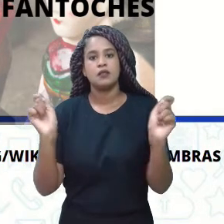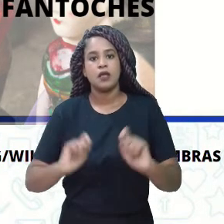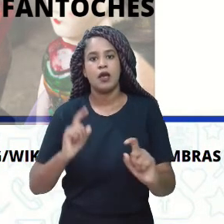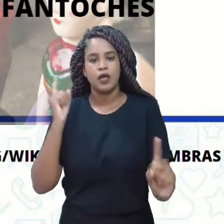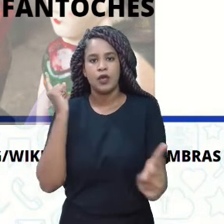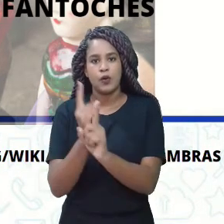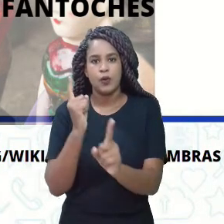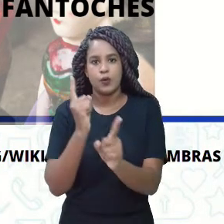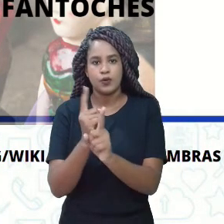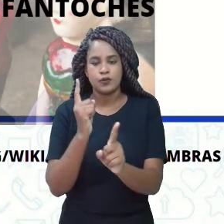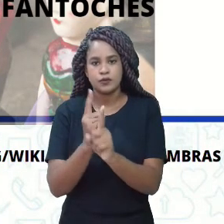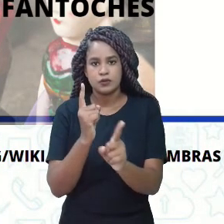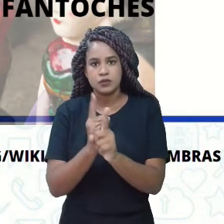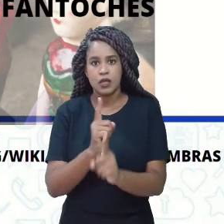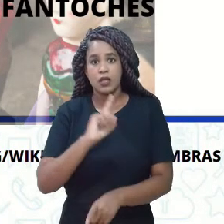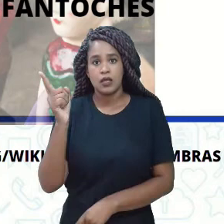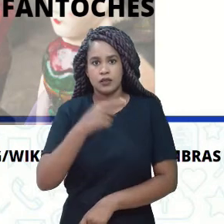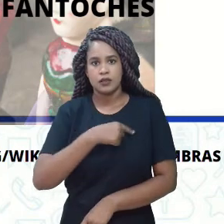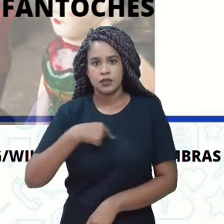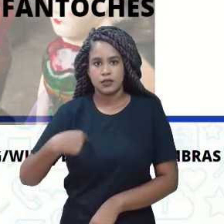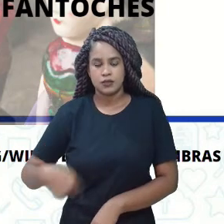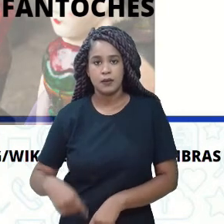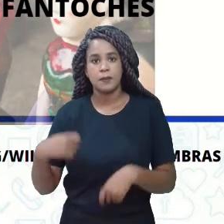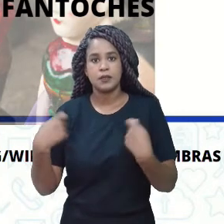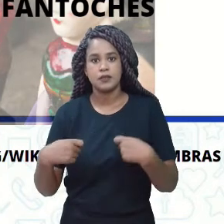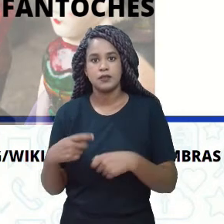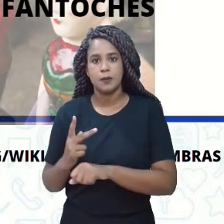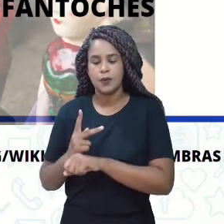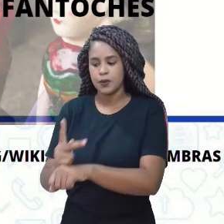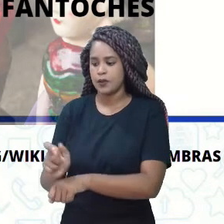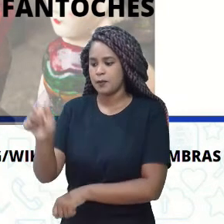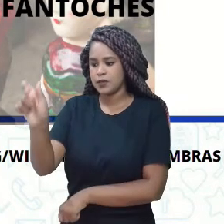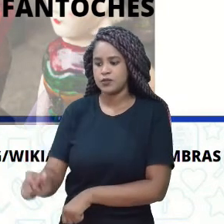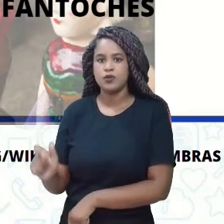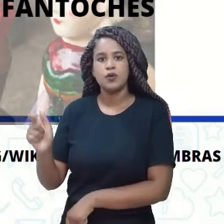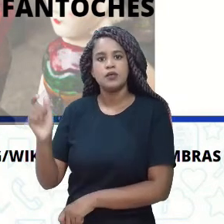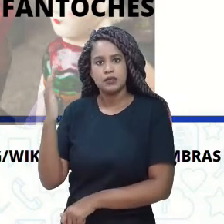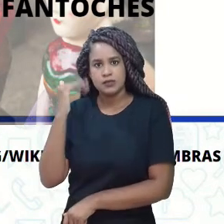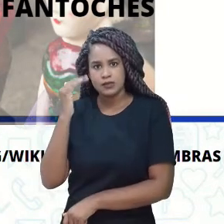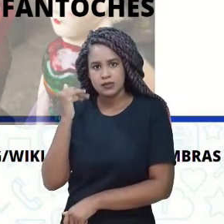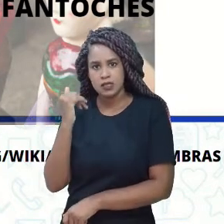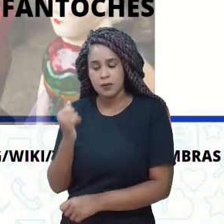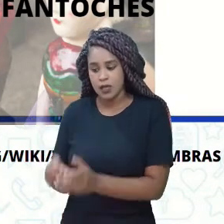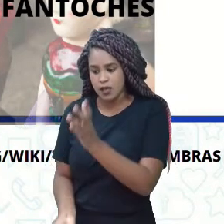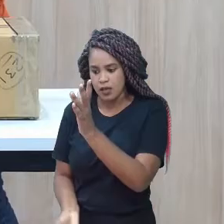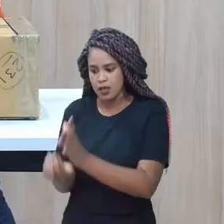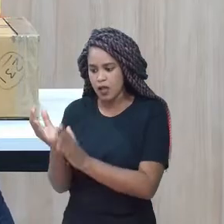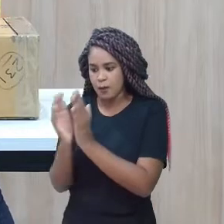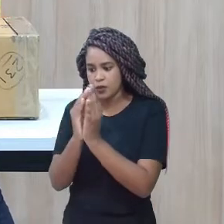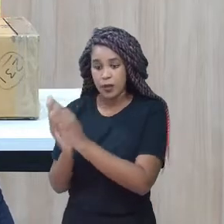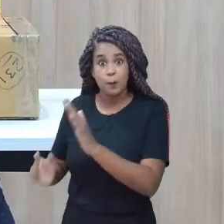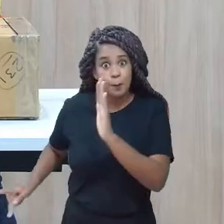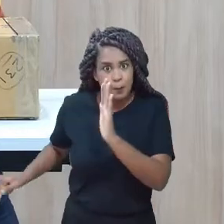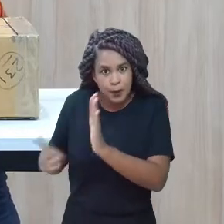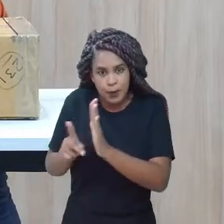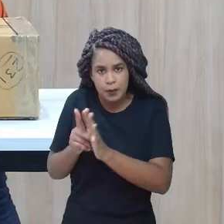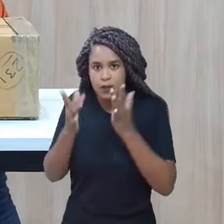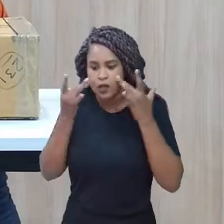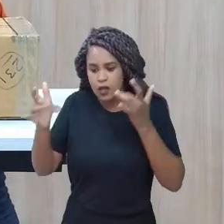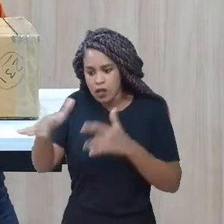um especialista na confecção manual de fantoches para o teatro de sombras, porque tem que ser uma